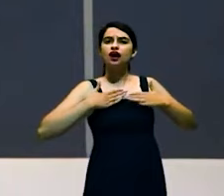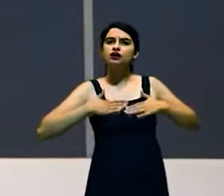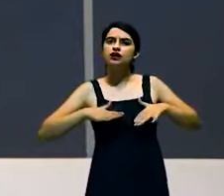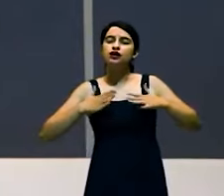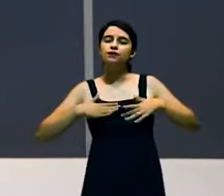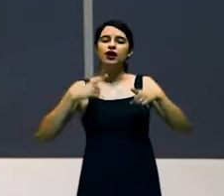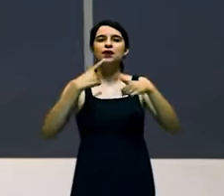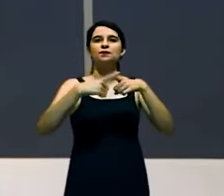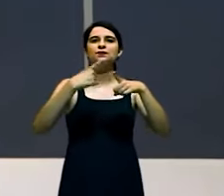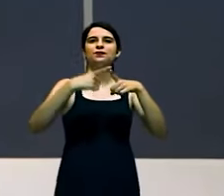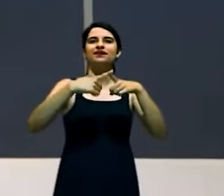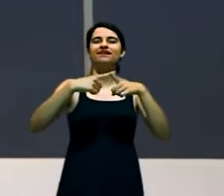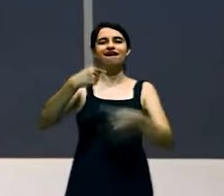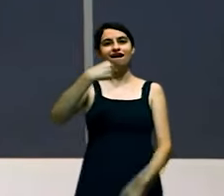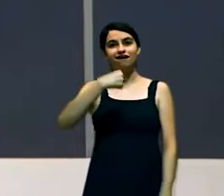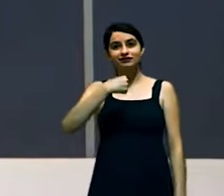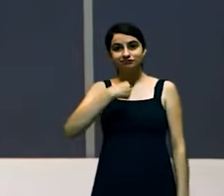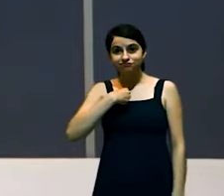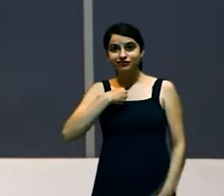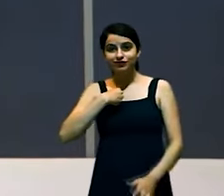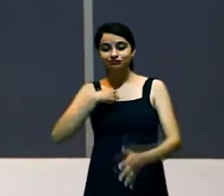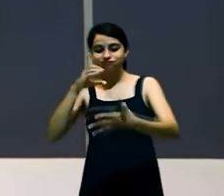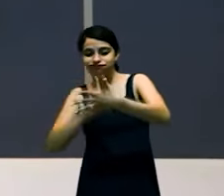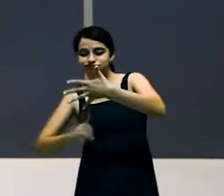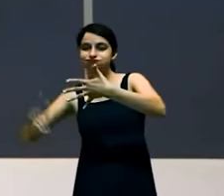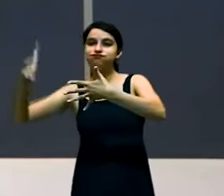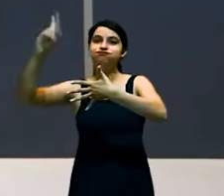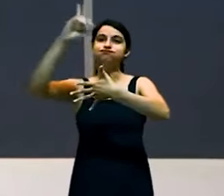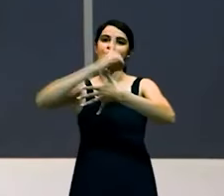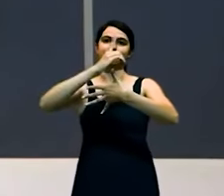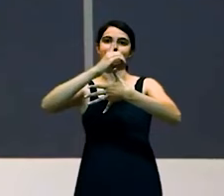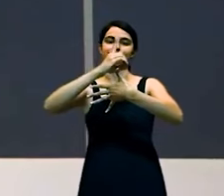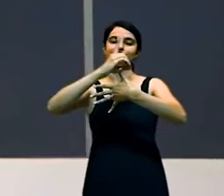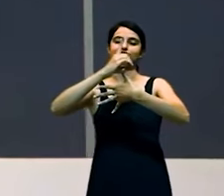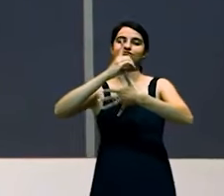porque a prioridade aqui é Jesus.